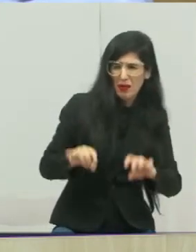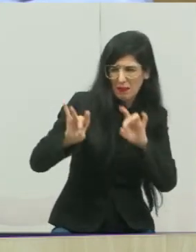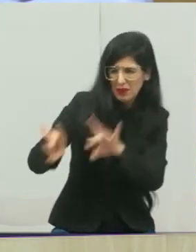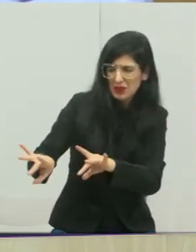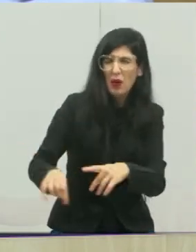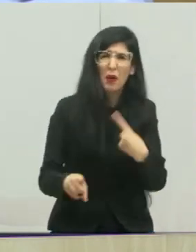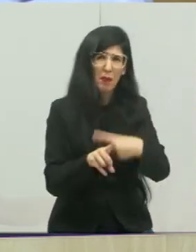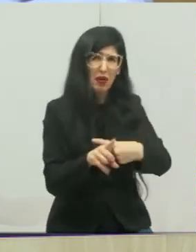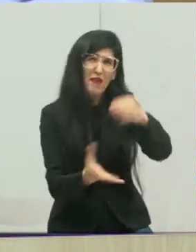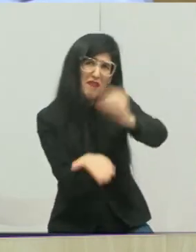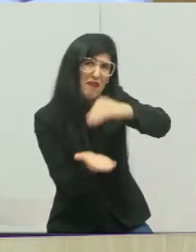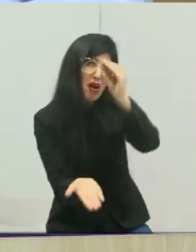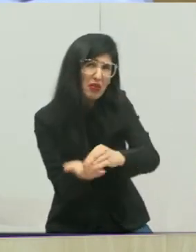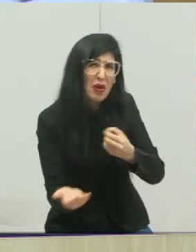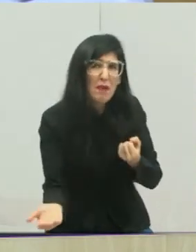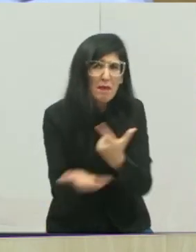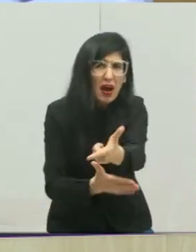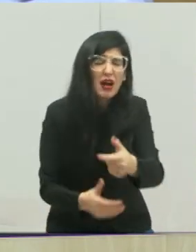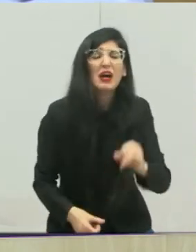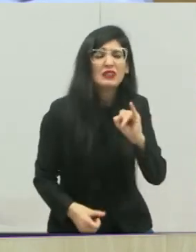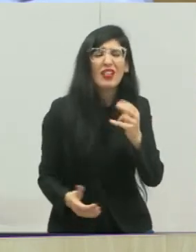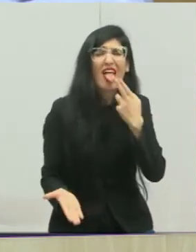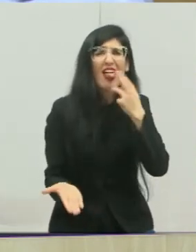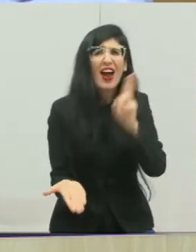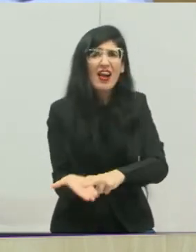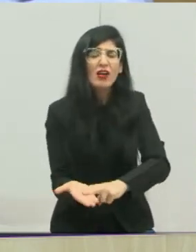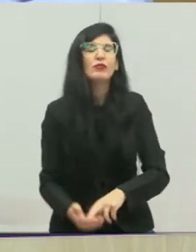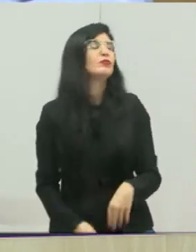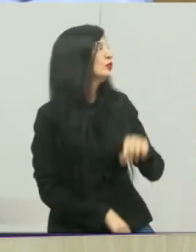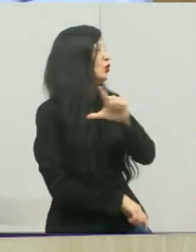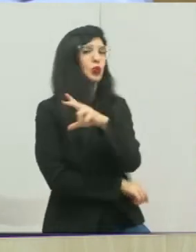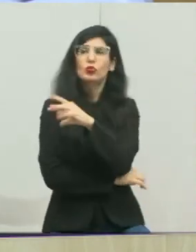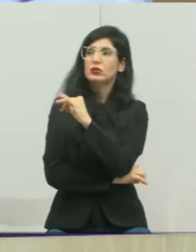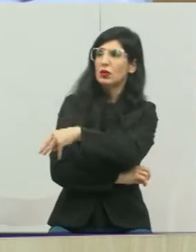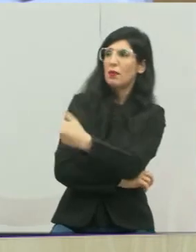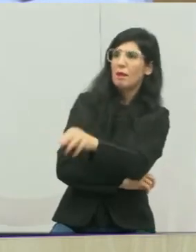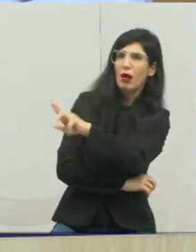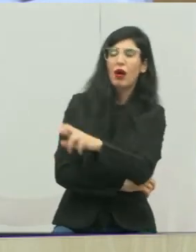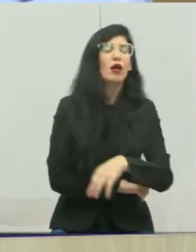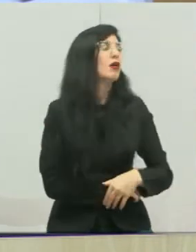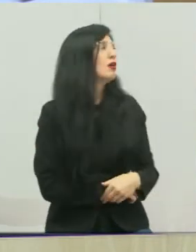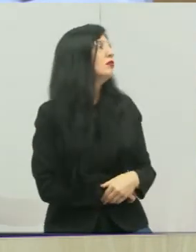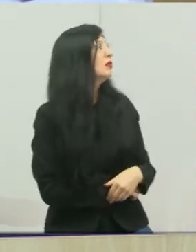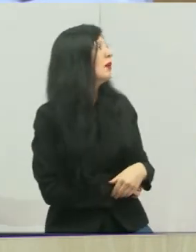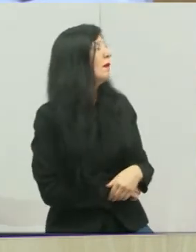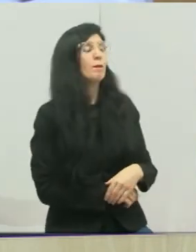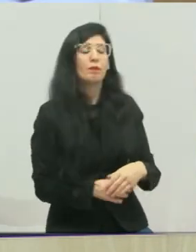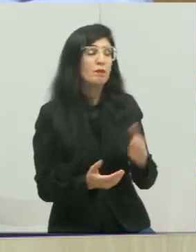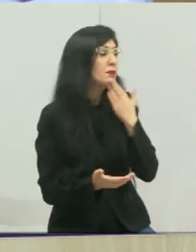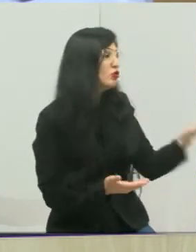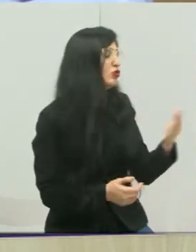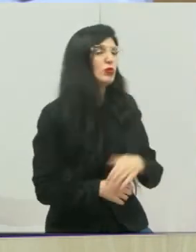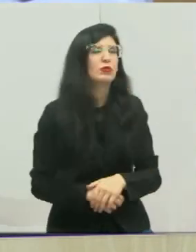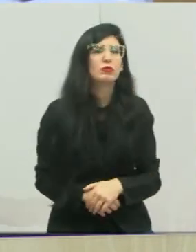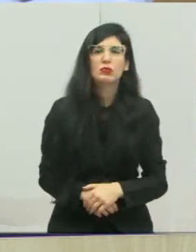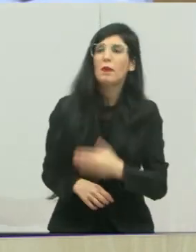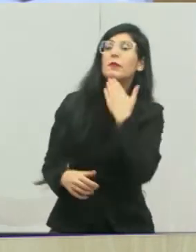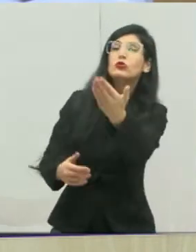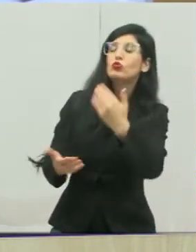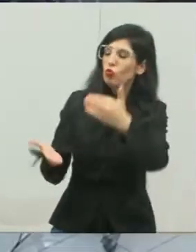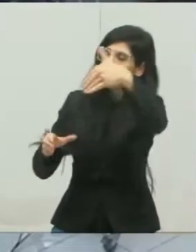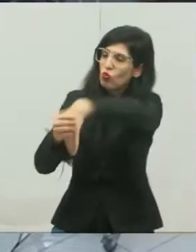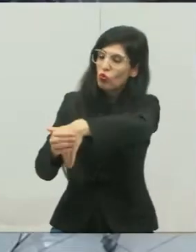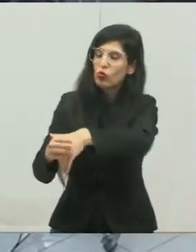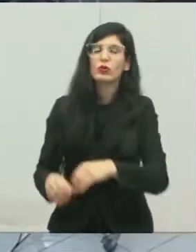Ao aguardo de manifestação, subscrevemos. Vereadora Lucimar Ponciano, senhor presidente, foi solicitado votação. Senhor presidente, esse pedido de